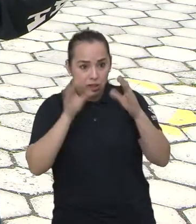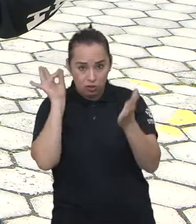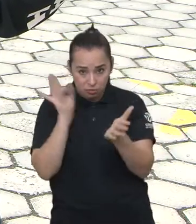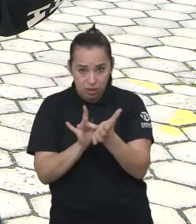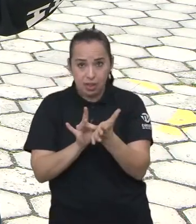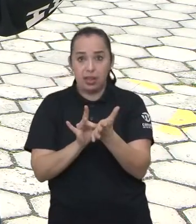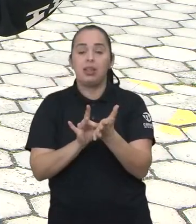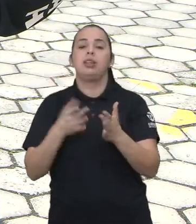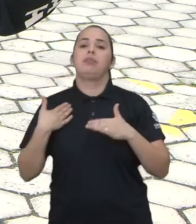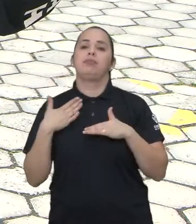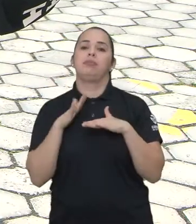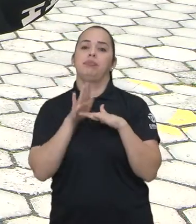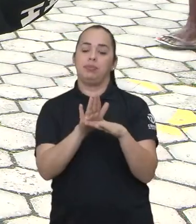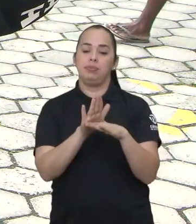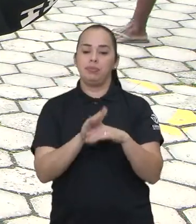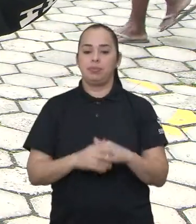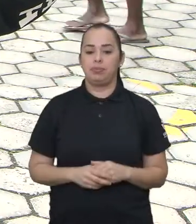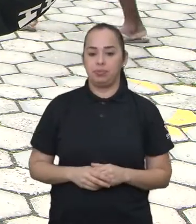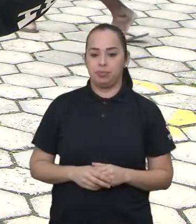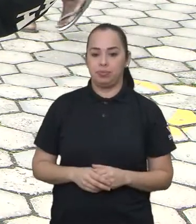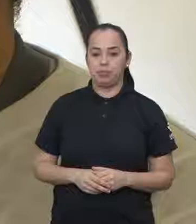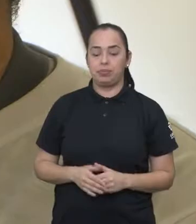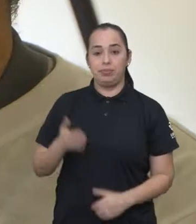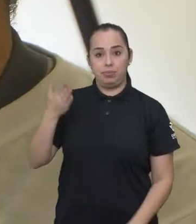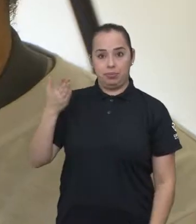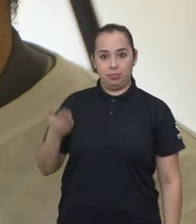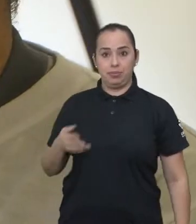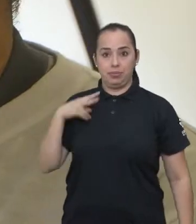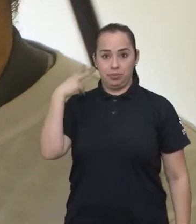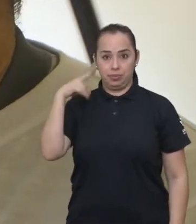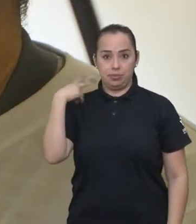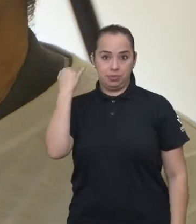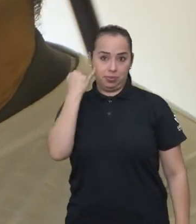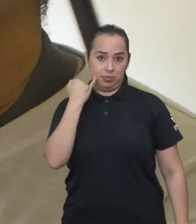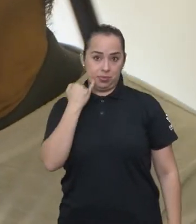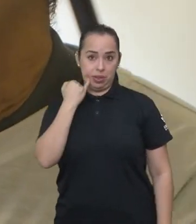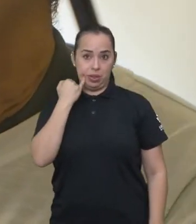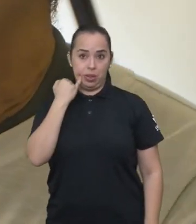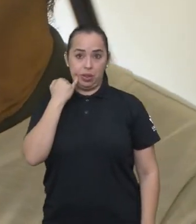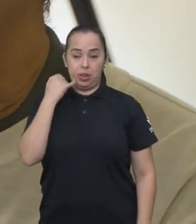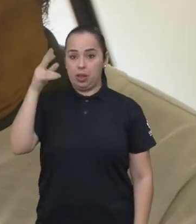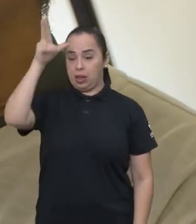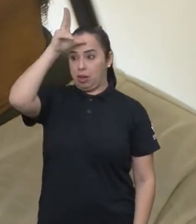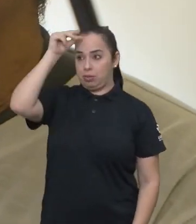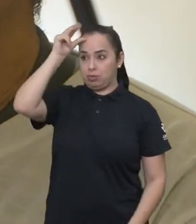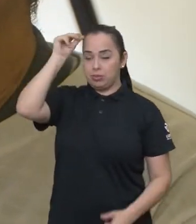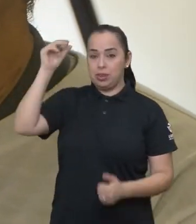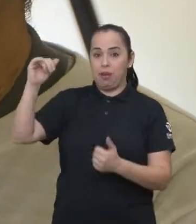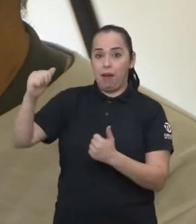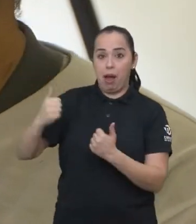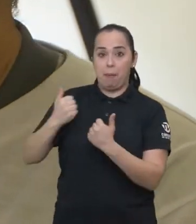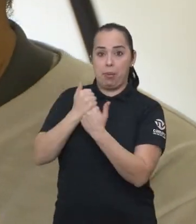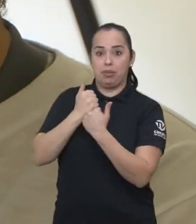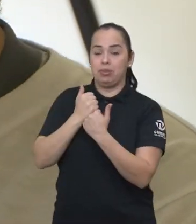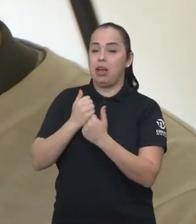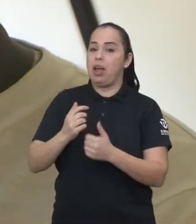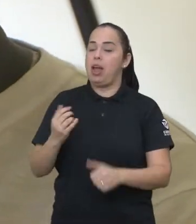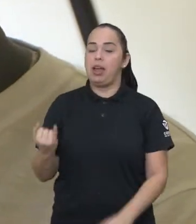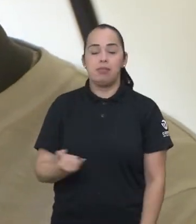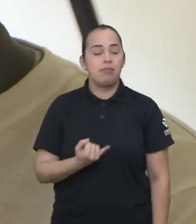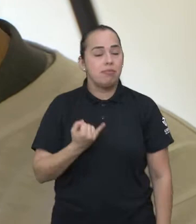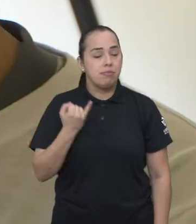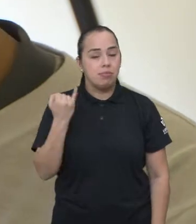mesmo como as prioridades são os asilos tá para o vereador Zé Luiz o apoio do poder público no contexto